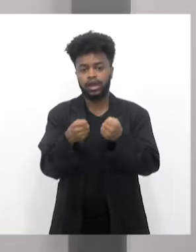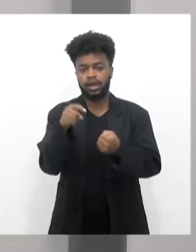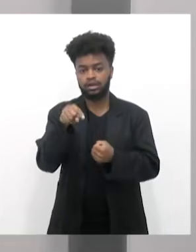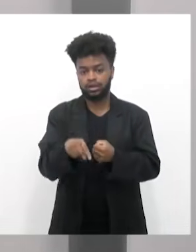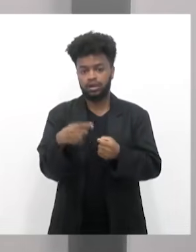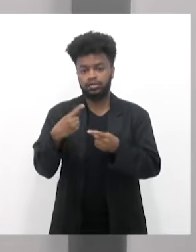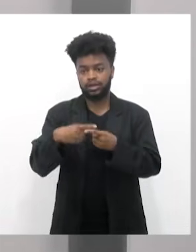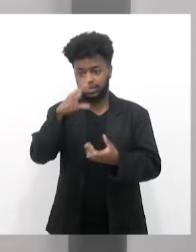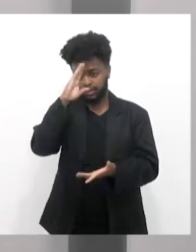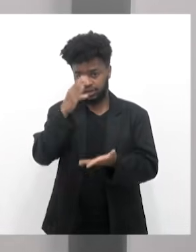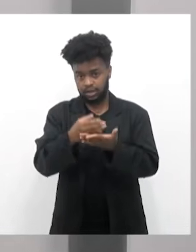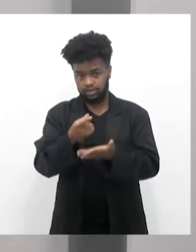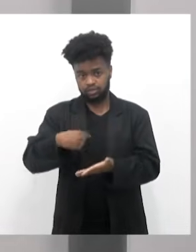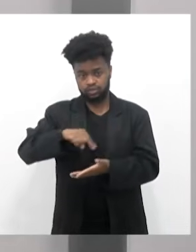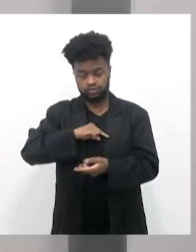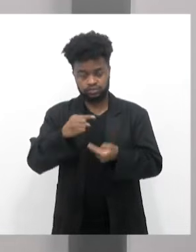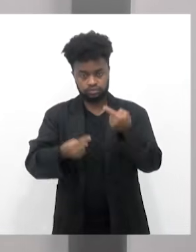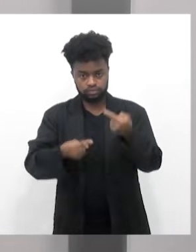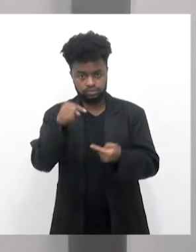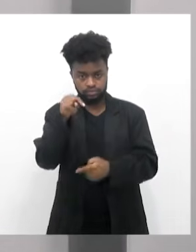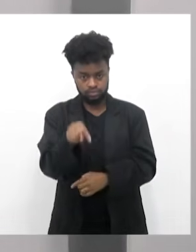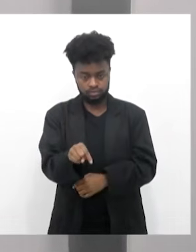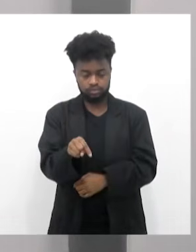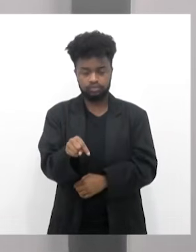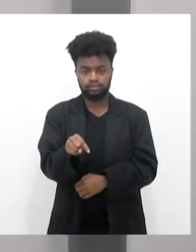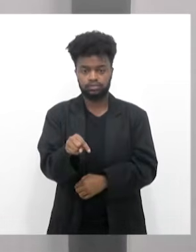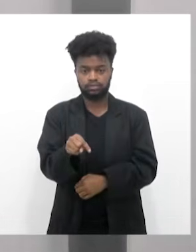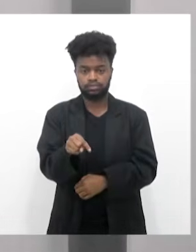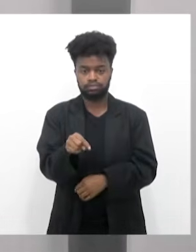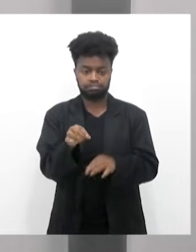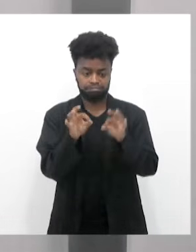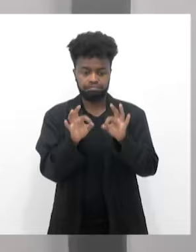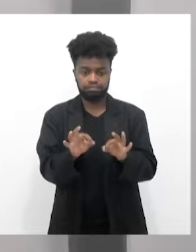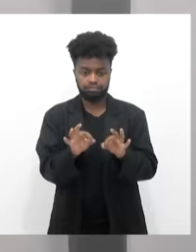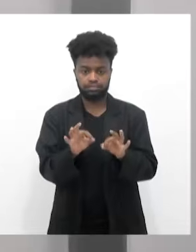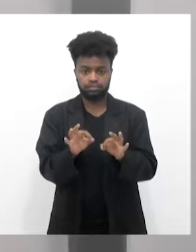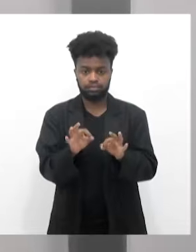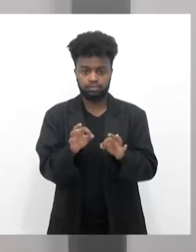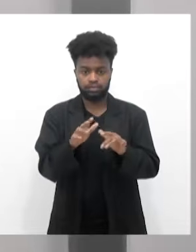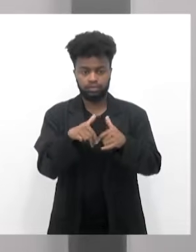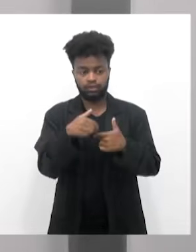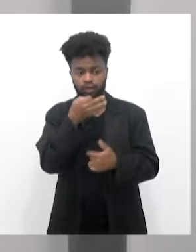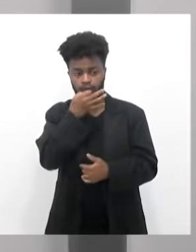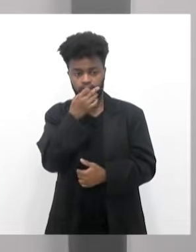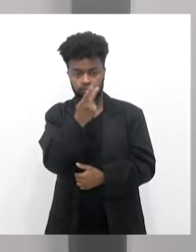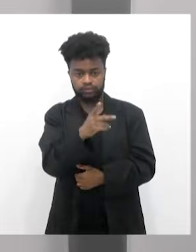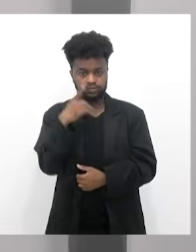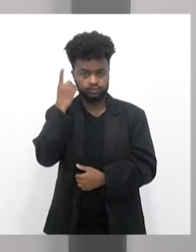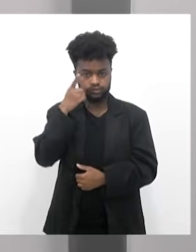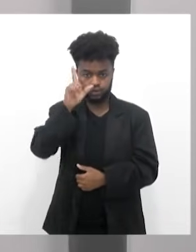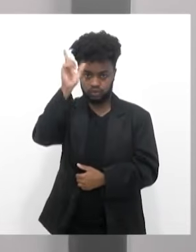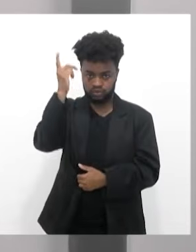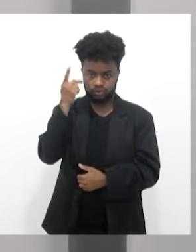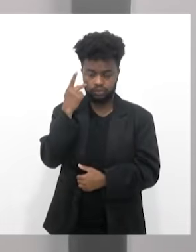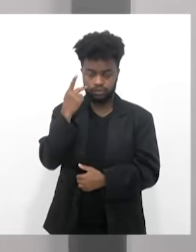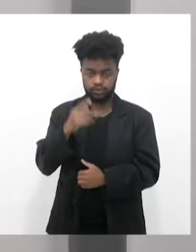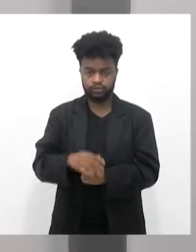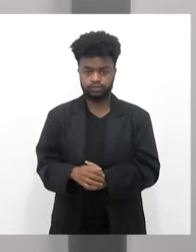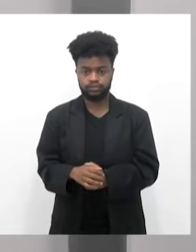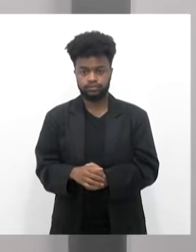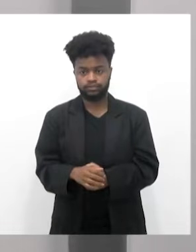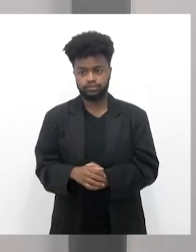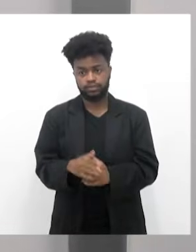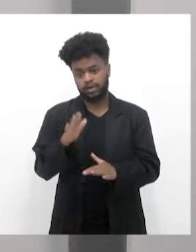A tese que está sendo discutida aqui com propriedade, pelos argumentos trazidos pelo deputado Luiz Paulo, por mais que eu